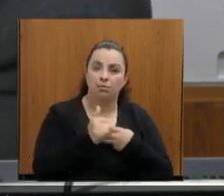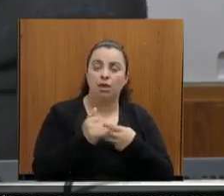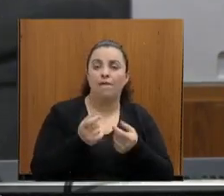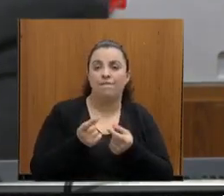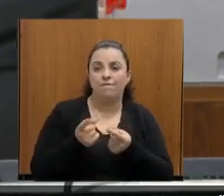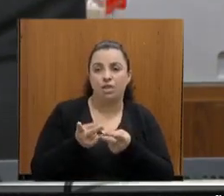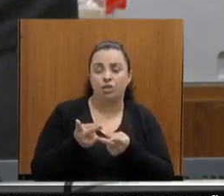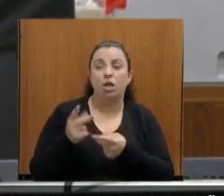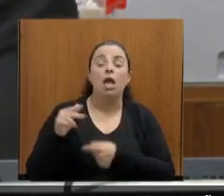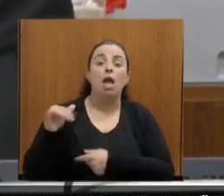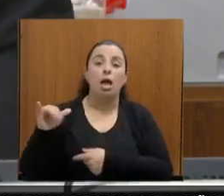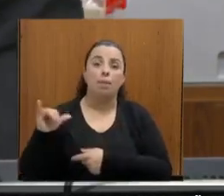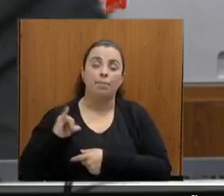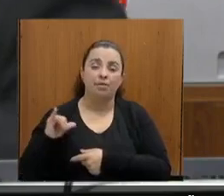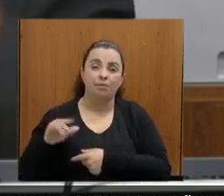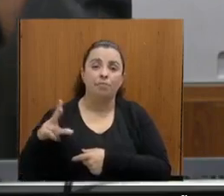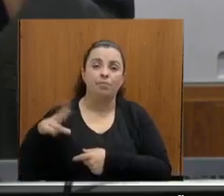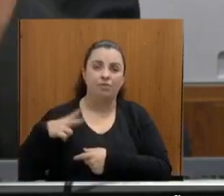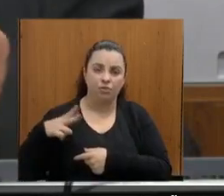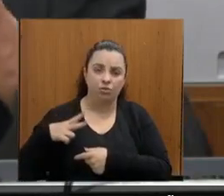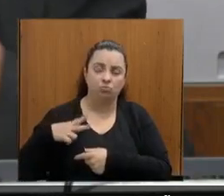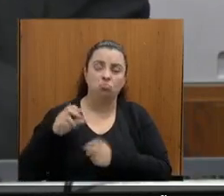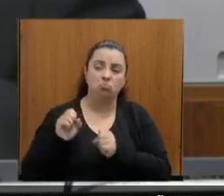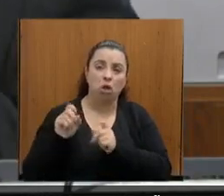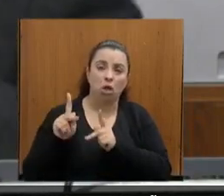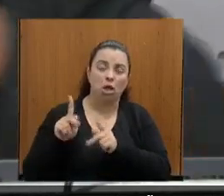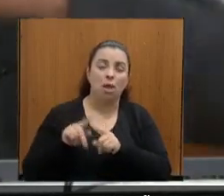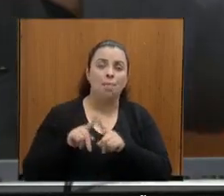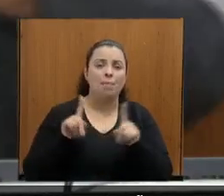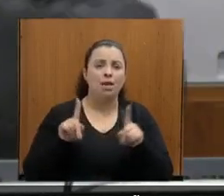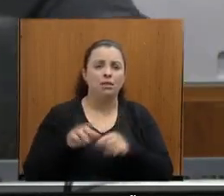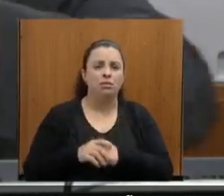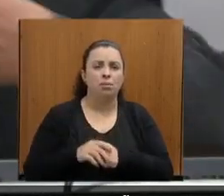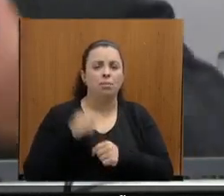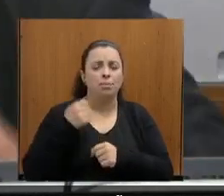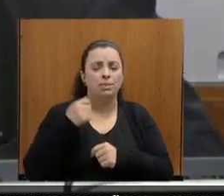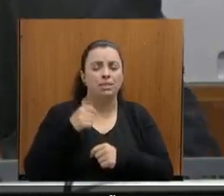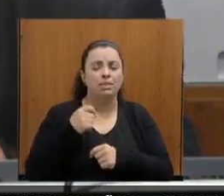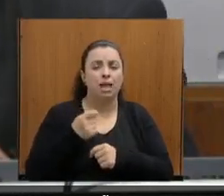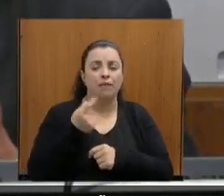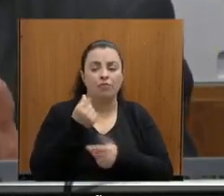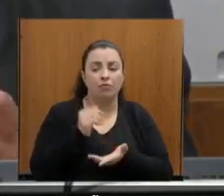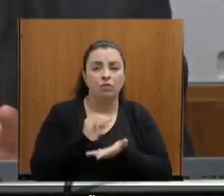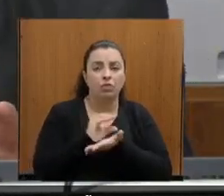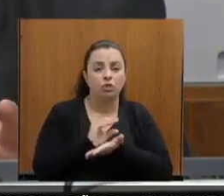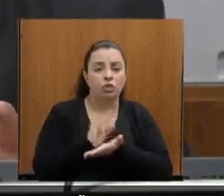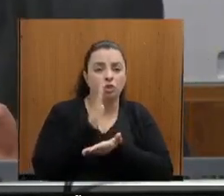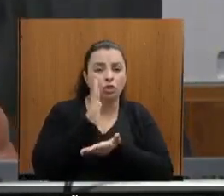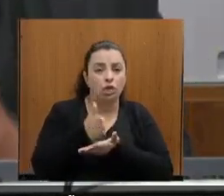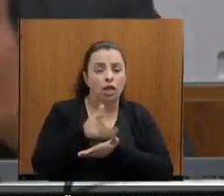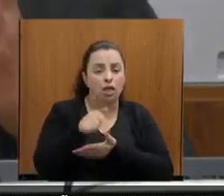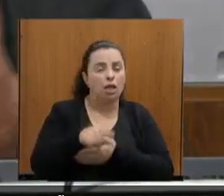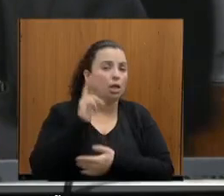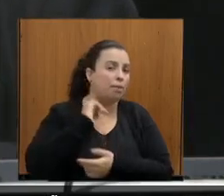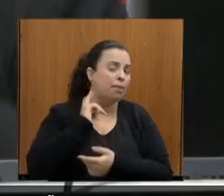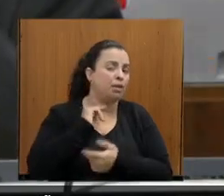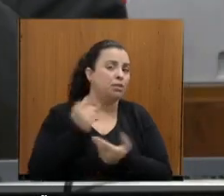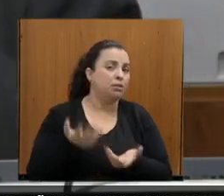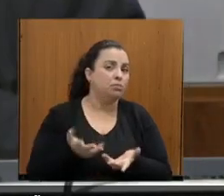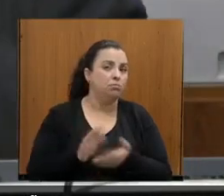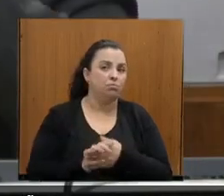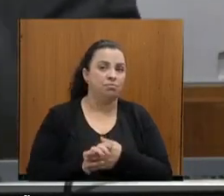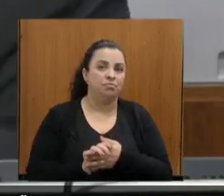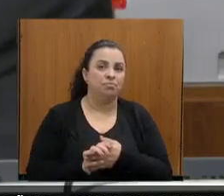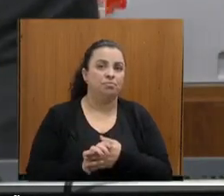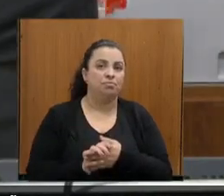obrigado a investir em si mesmo aqui o bolo estado não destruiu ficou